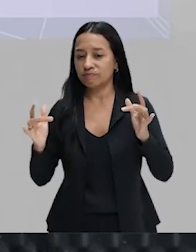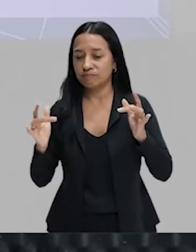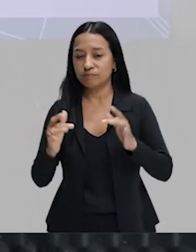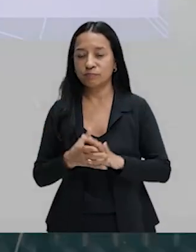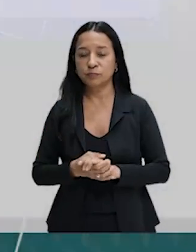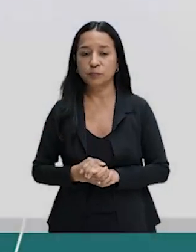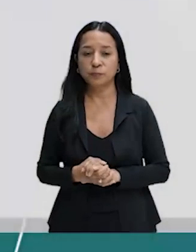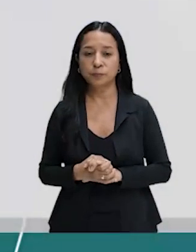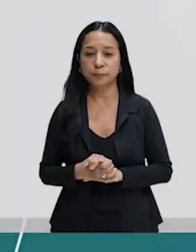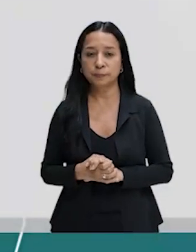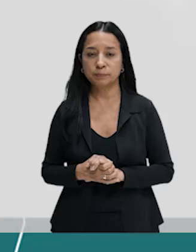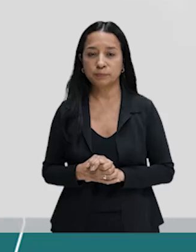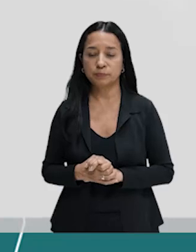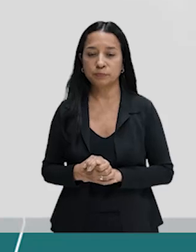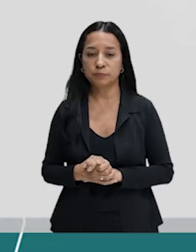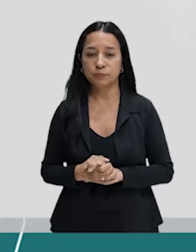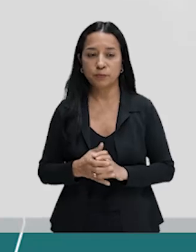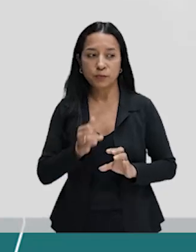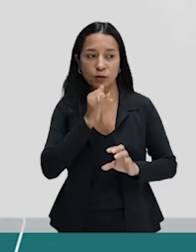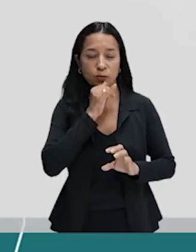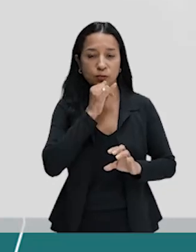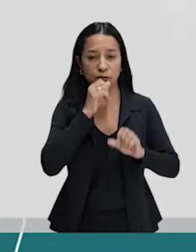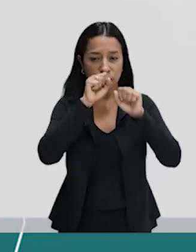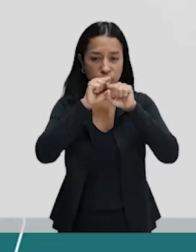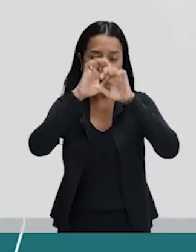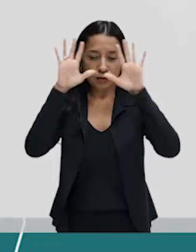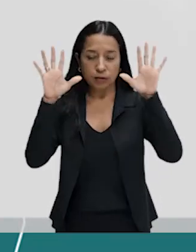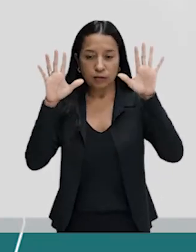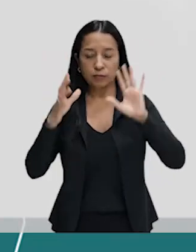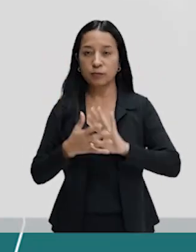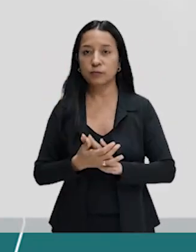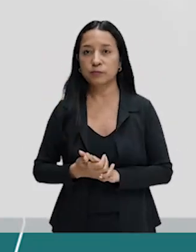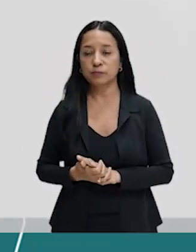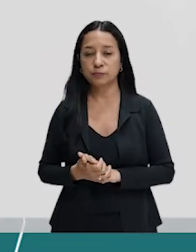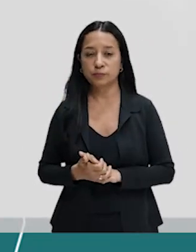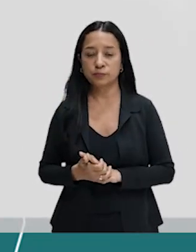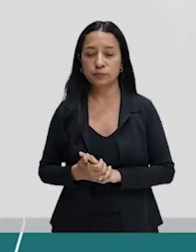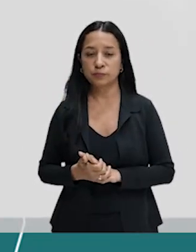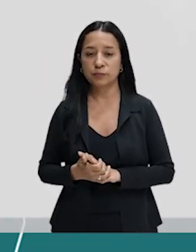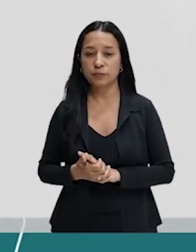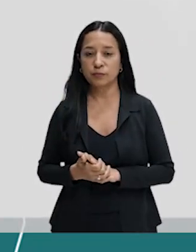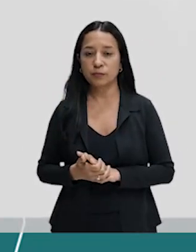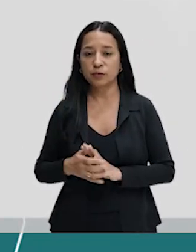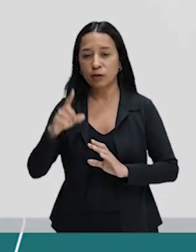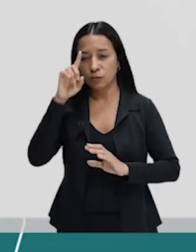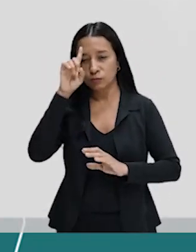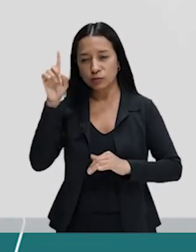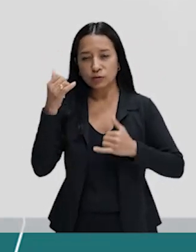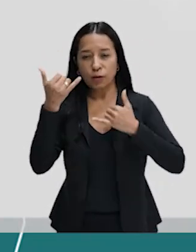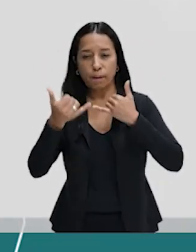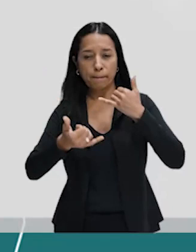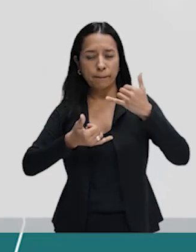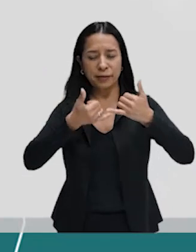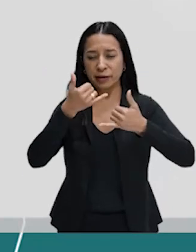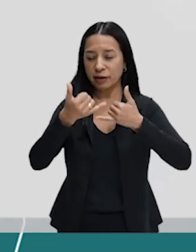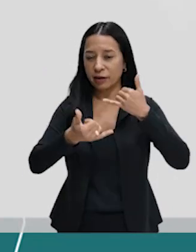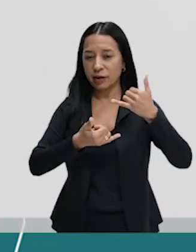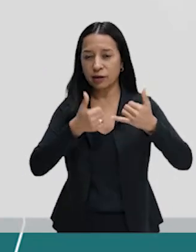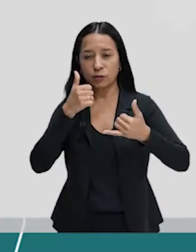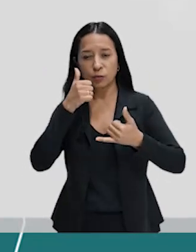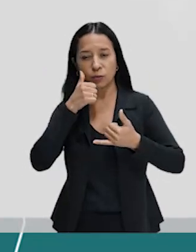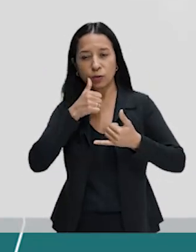Um exemplo bem claro aqui, vamos ler. Mas um dia, brincando,